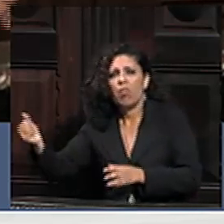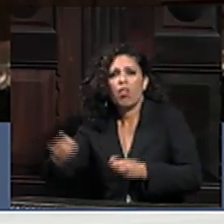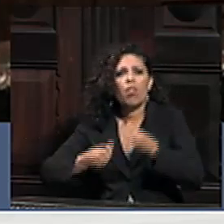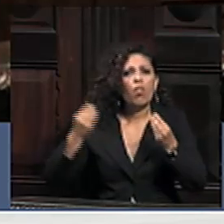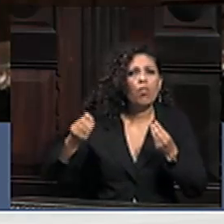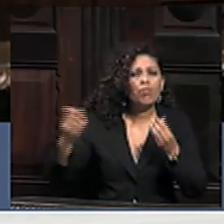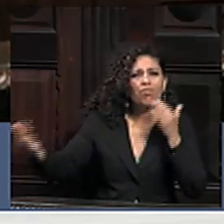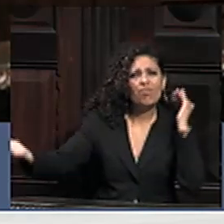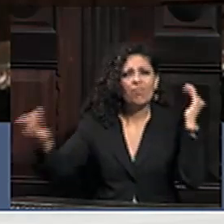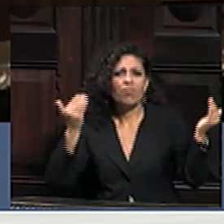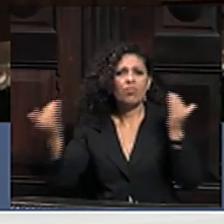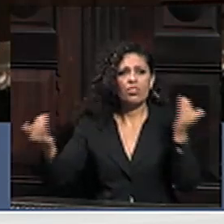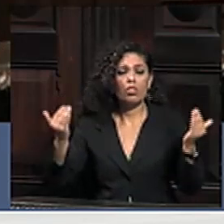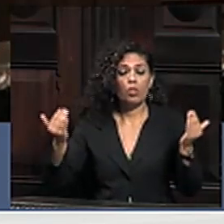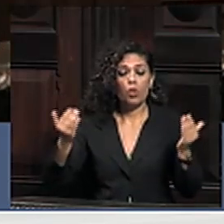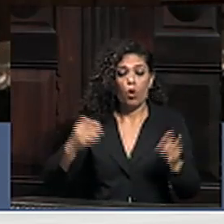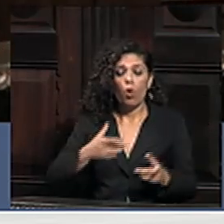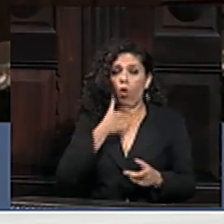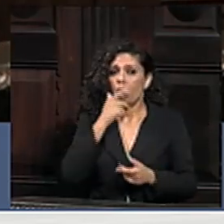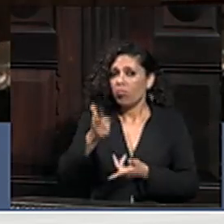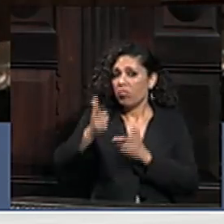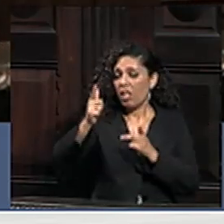acabou, né, surtando.